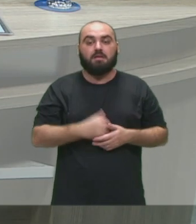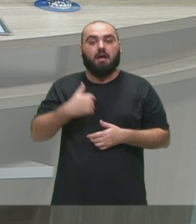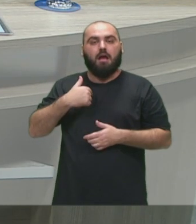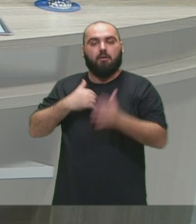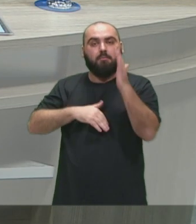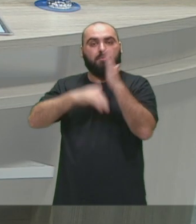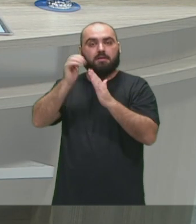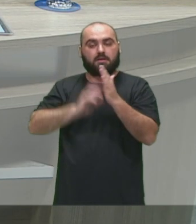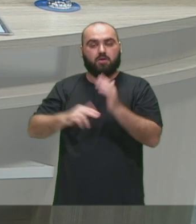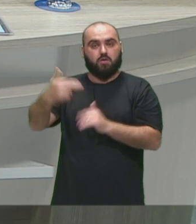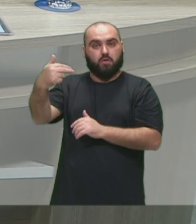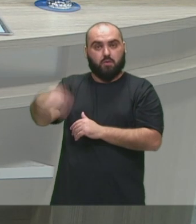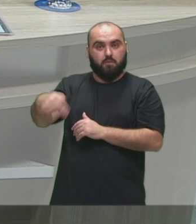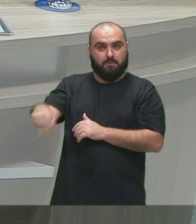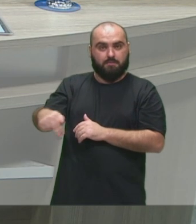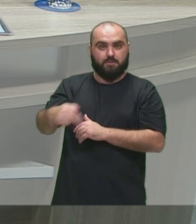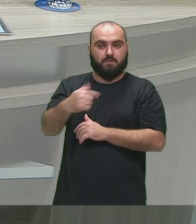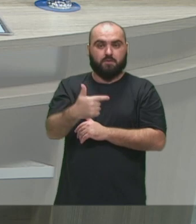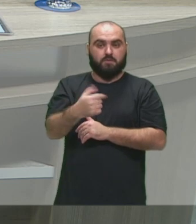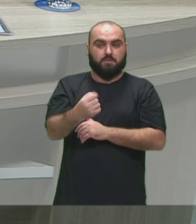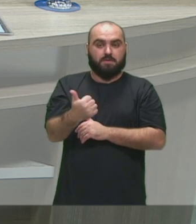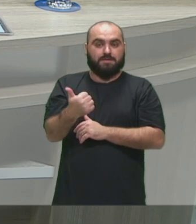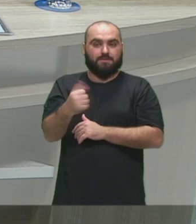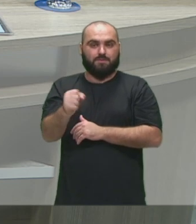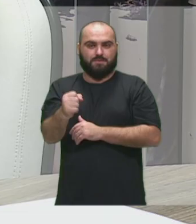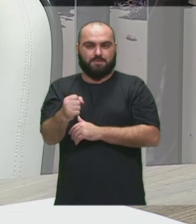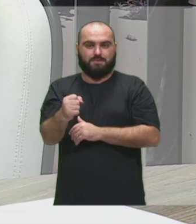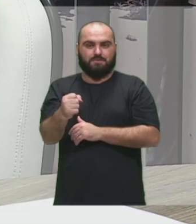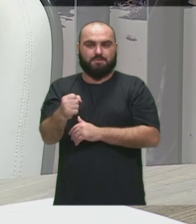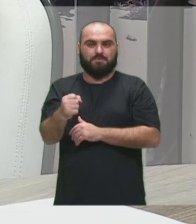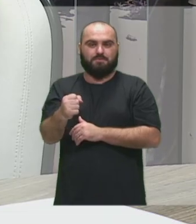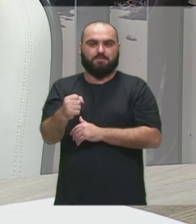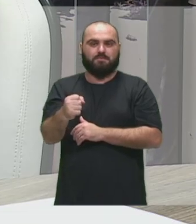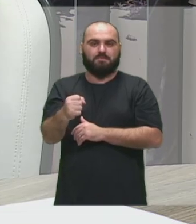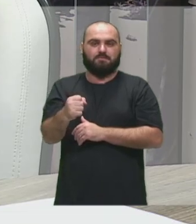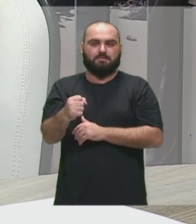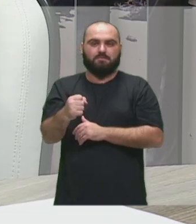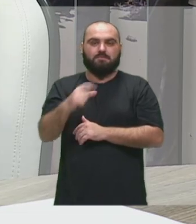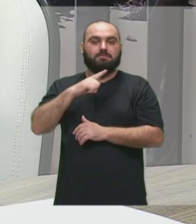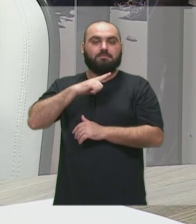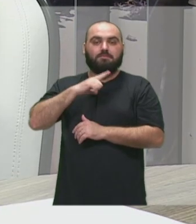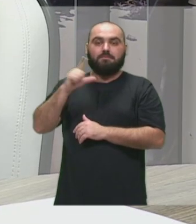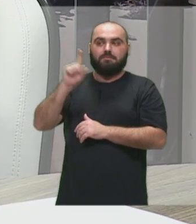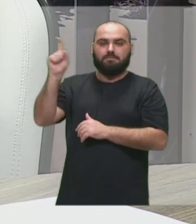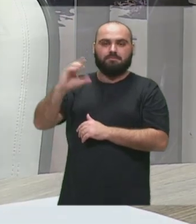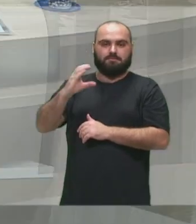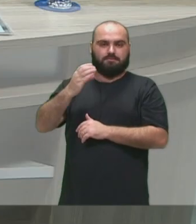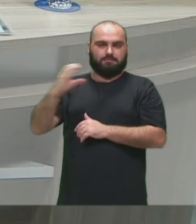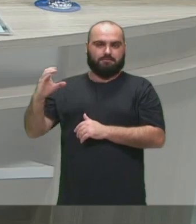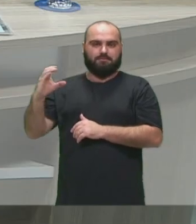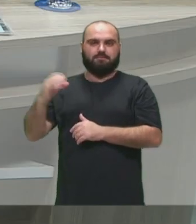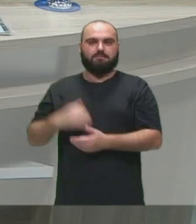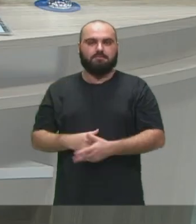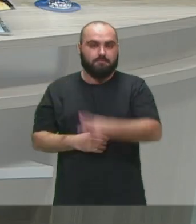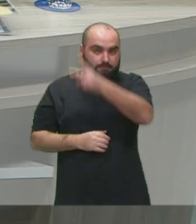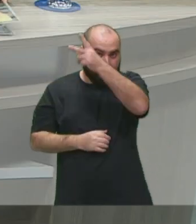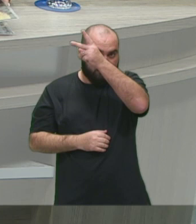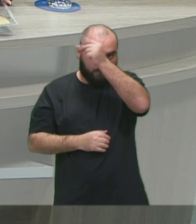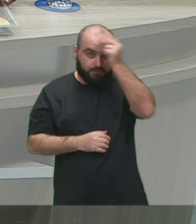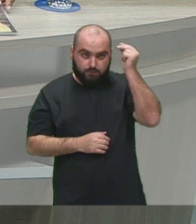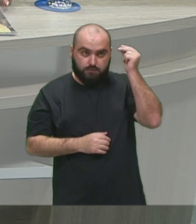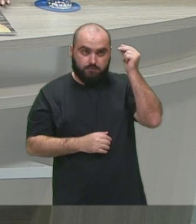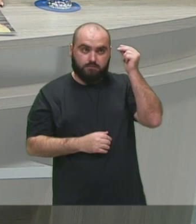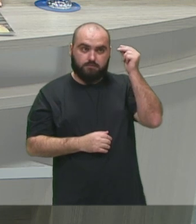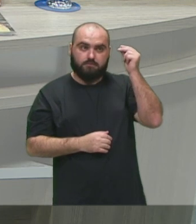em novembro de 2018, na Virada Cultural de Camboriú. A prefeitura fez